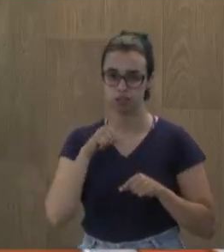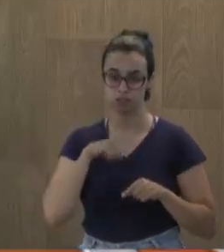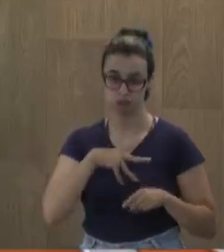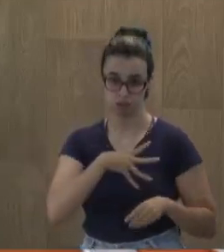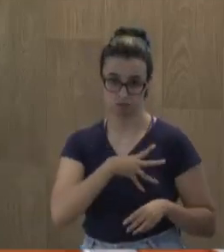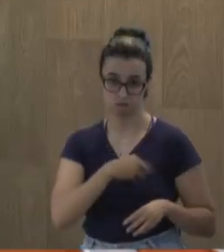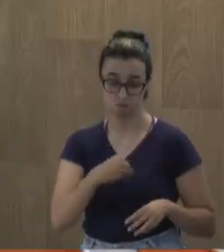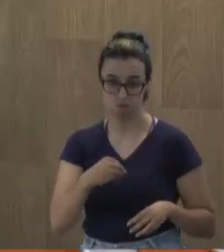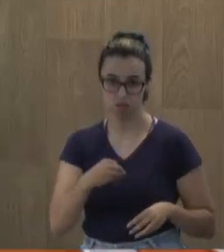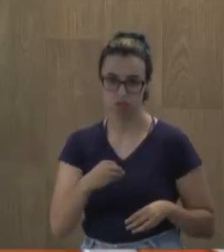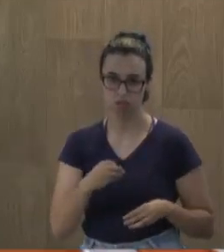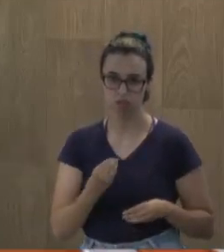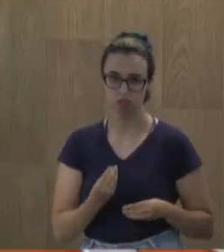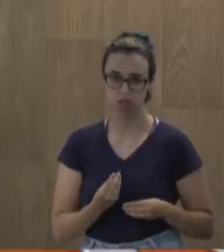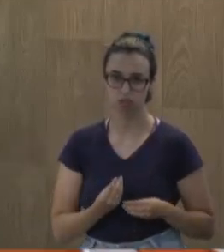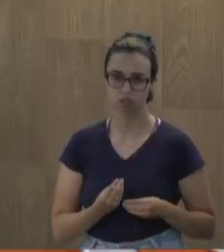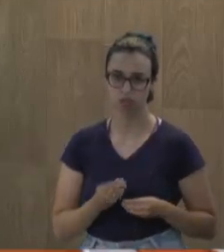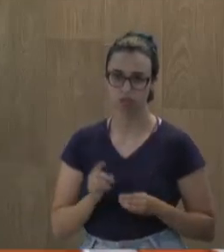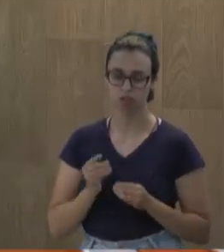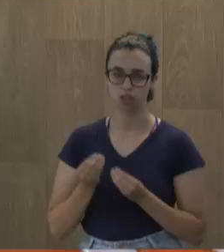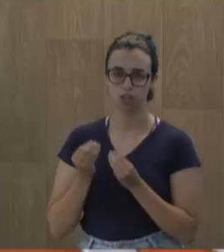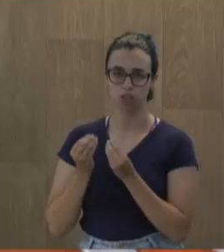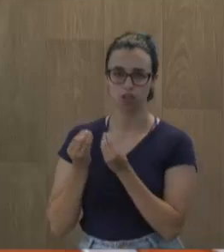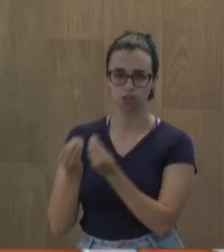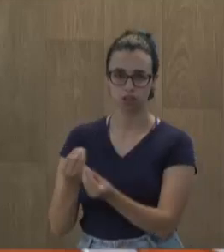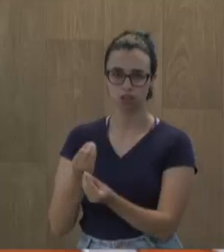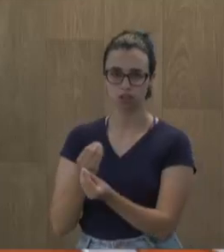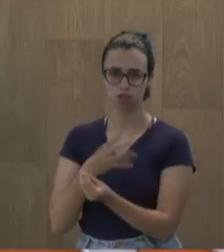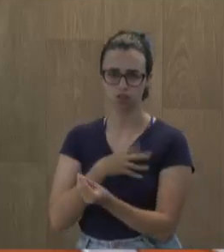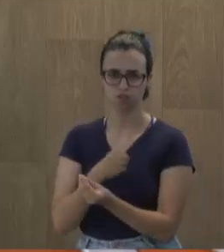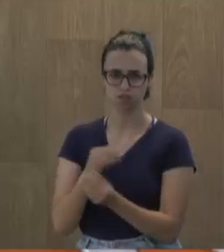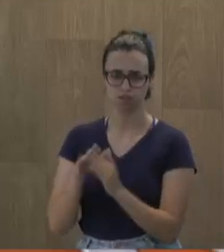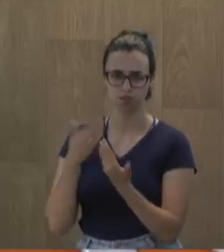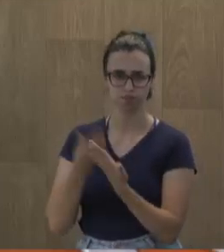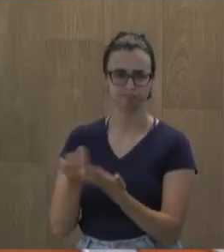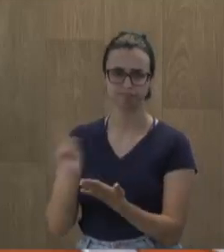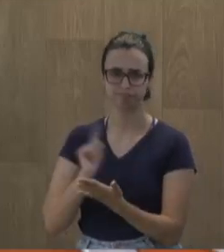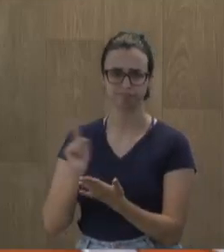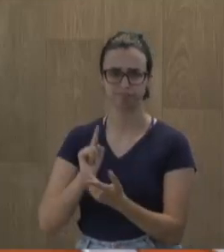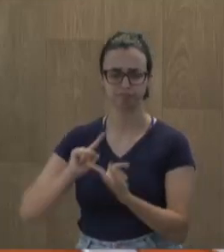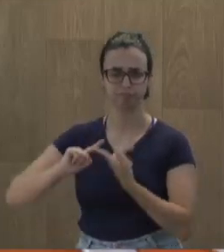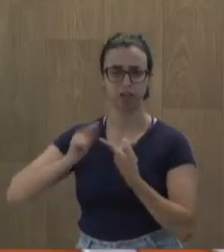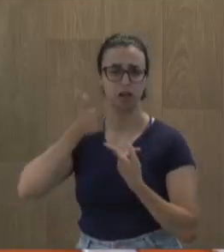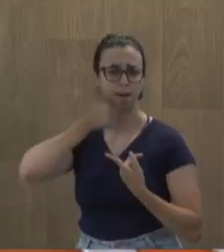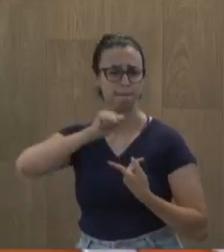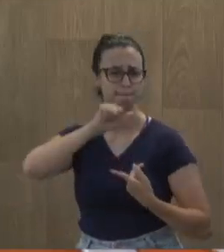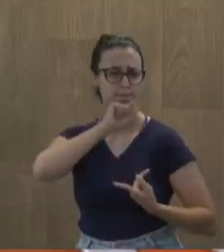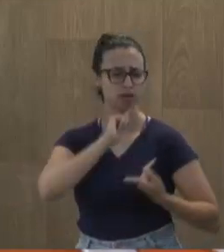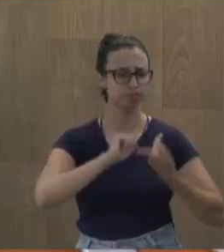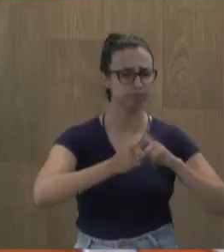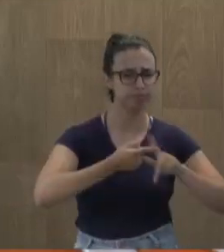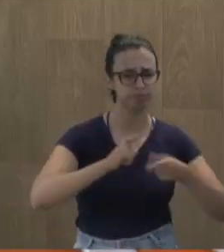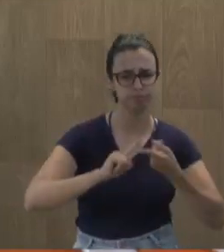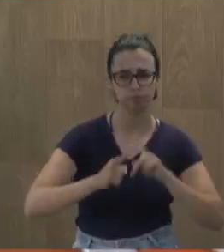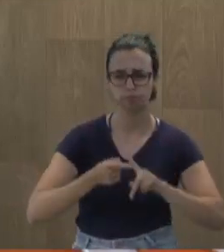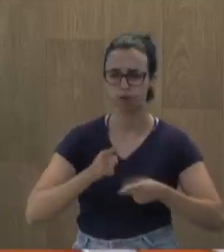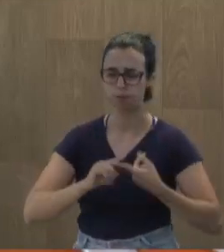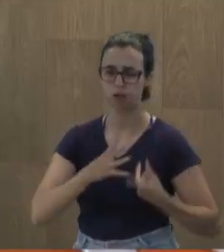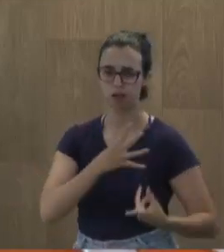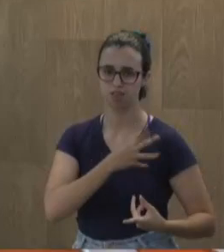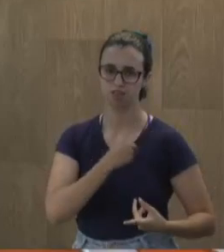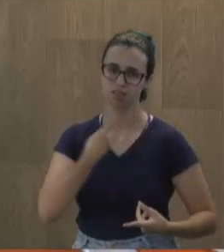para escola a partir de amanhã já recebi um monte de mensagem Aqui tá todo mundo